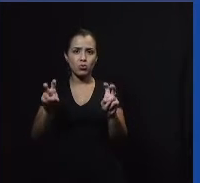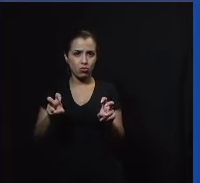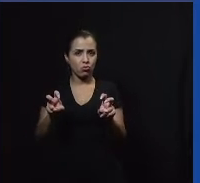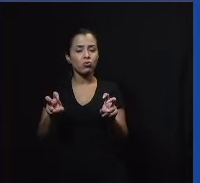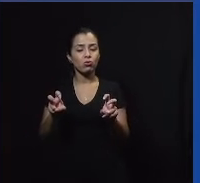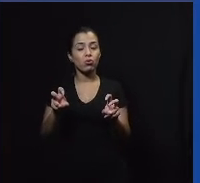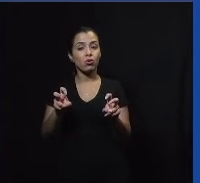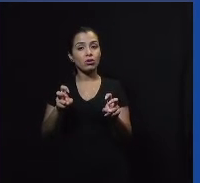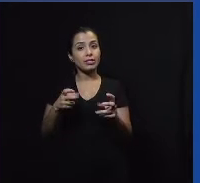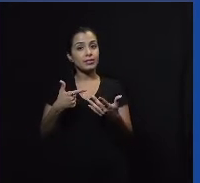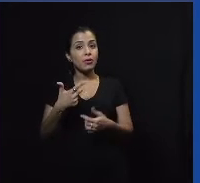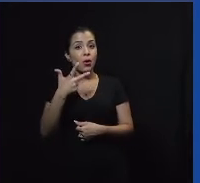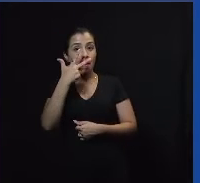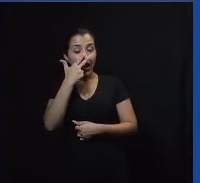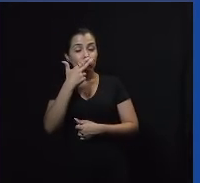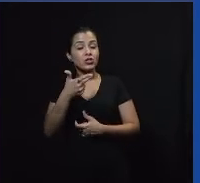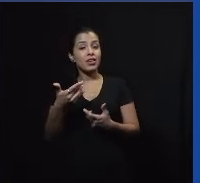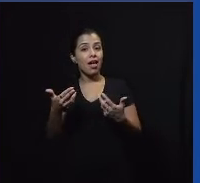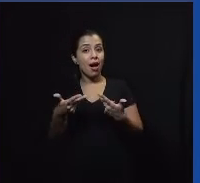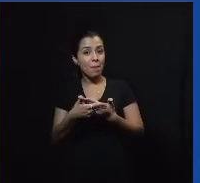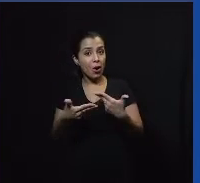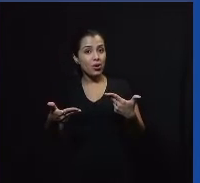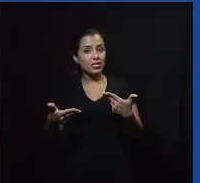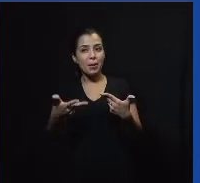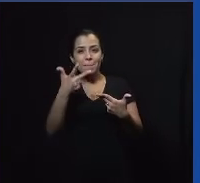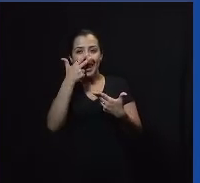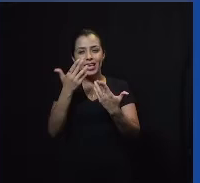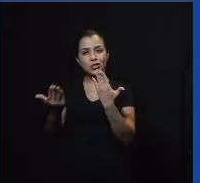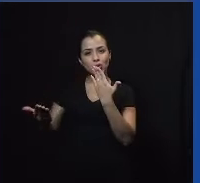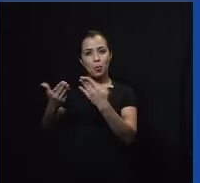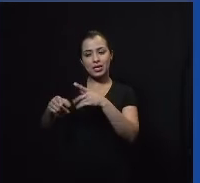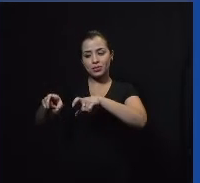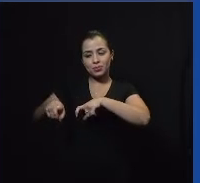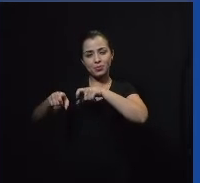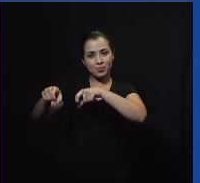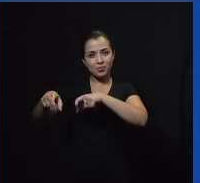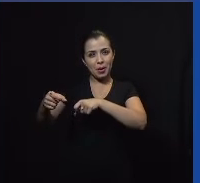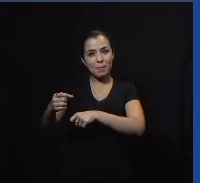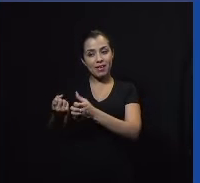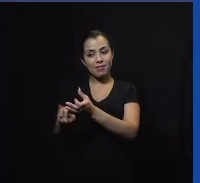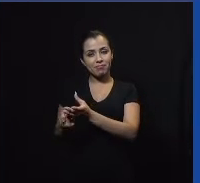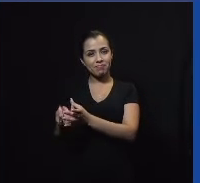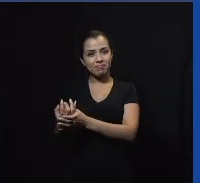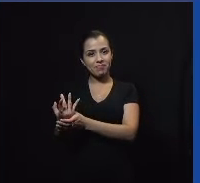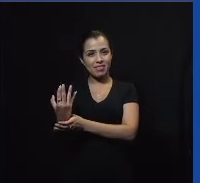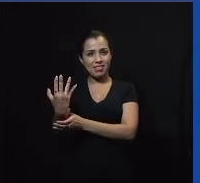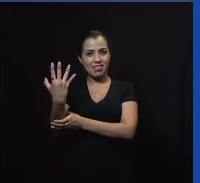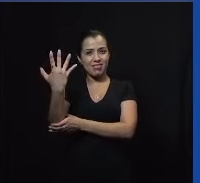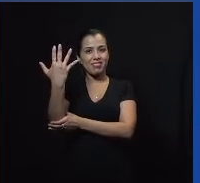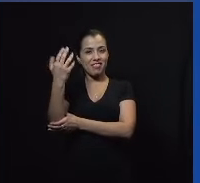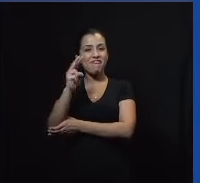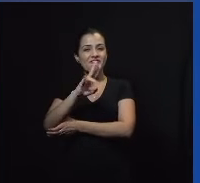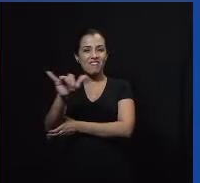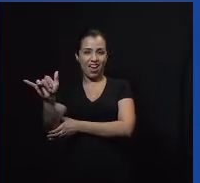é algo que a gente tem um terreno muito fértil, sim, e que as pessoas querem se engajar civicamente, com certeza.